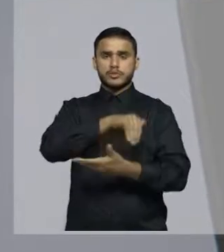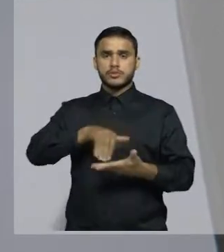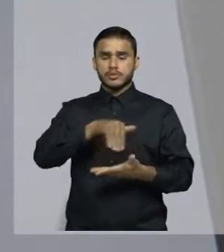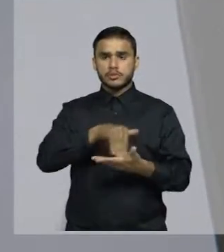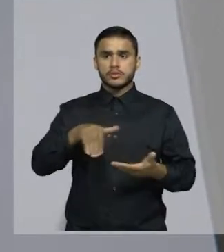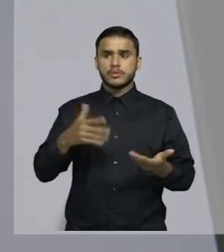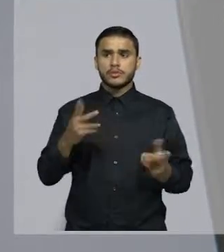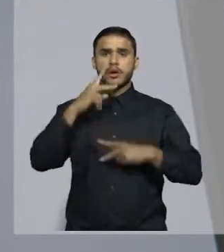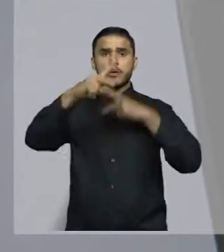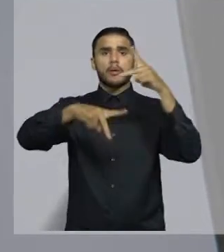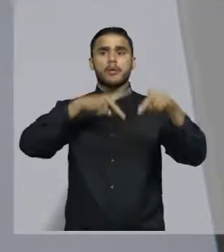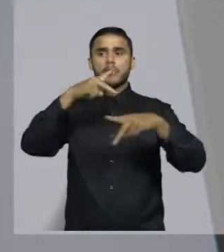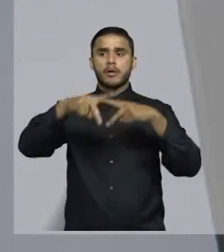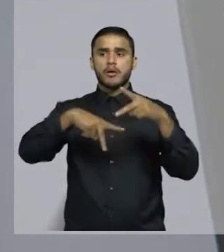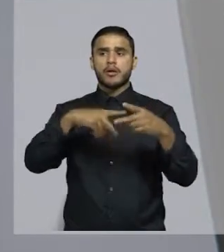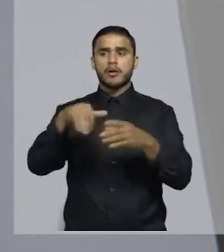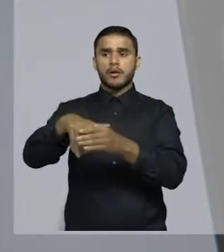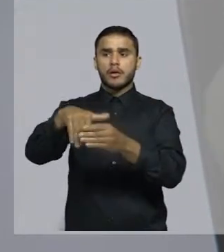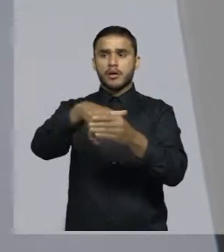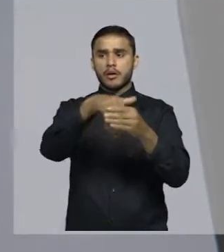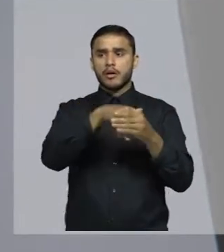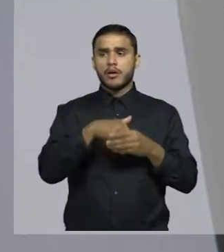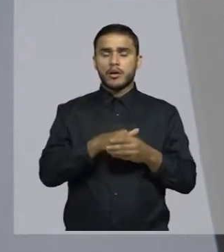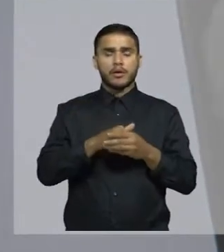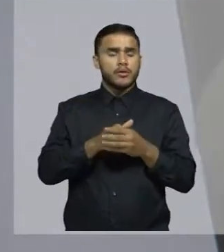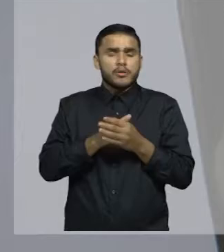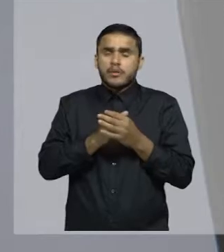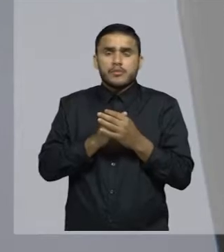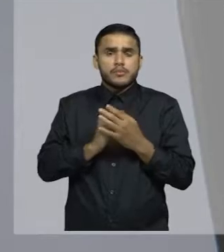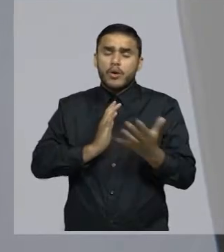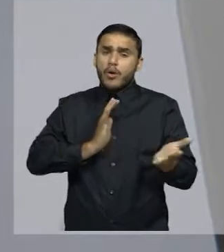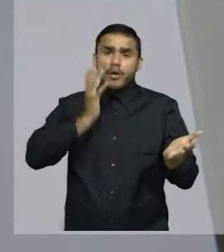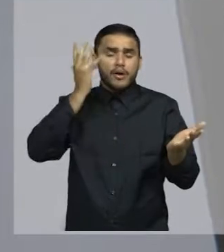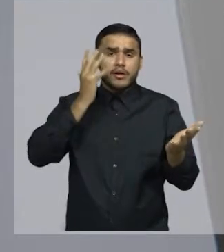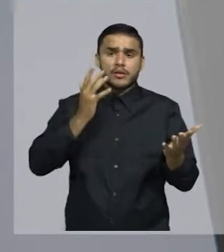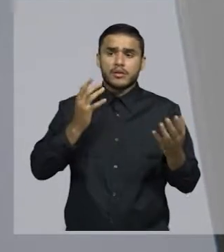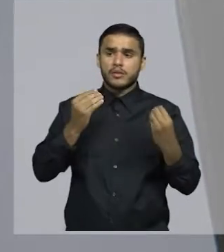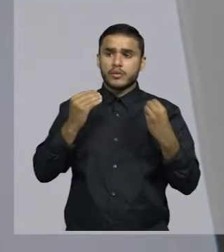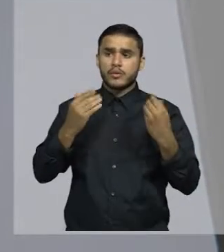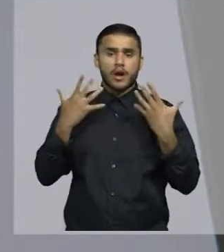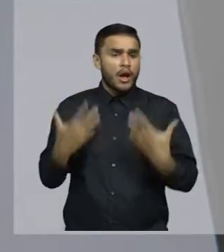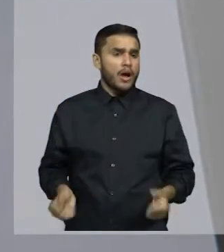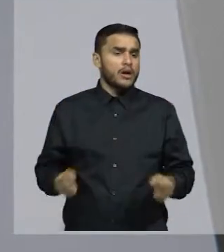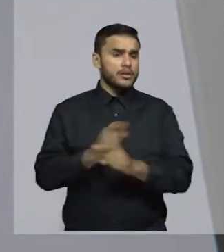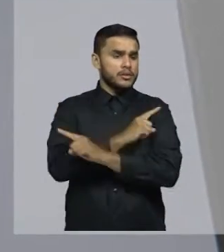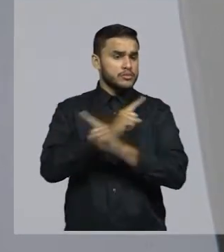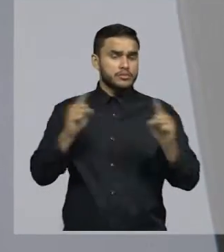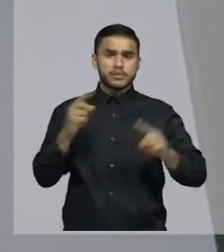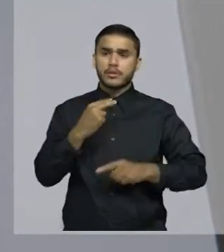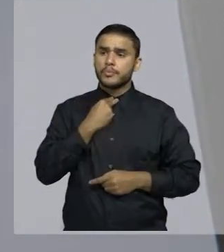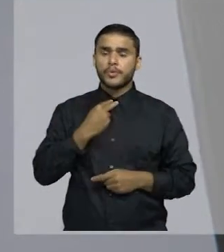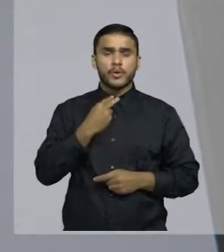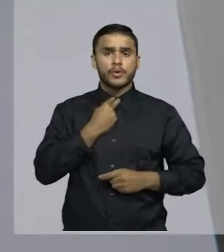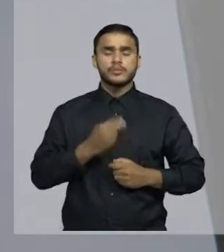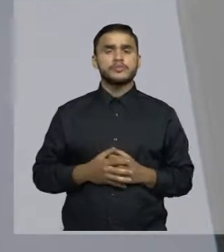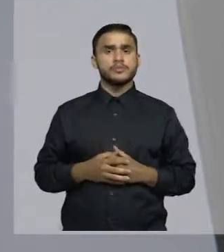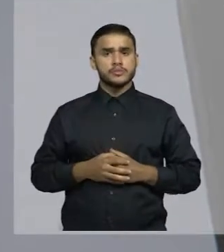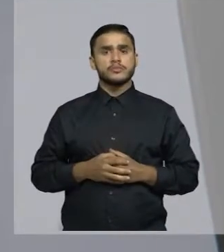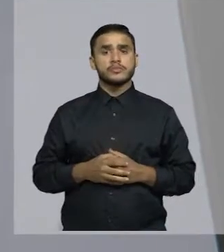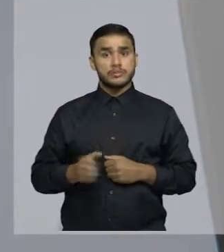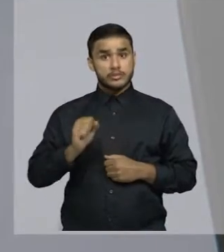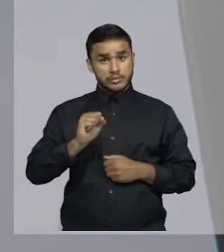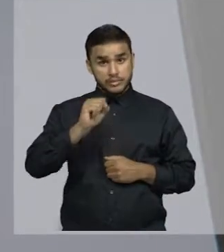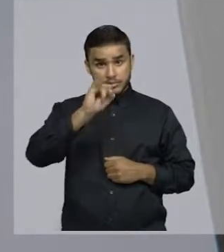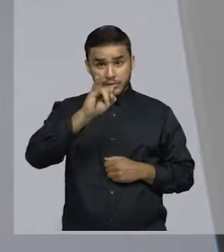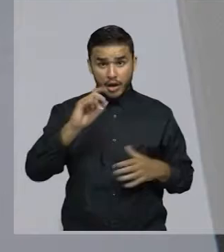eleito pelo povo. Quer dizer, isso é um negócio absurdo. Né? Isso é um absurdo, isso é inadmissível, inaceitável. Quer